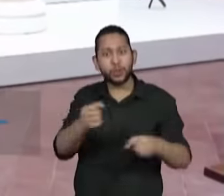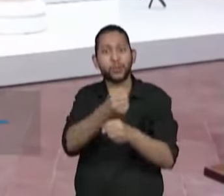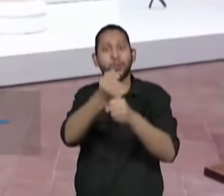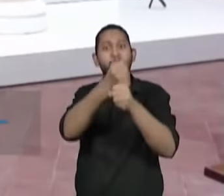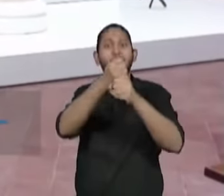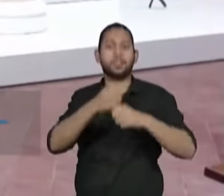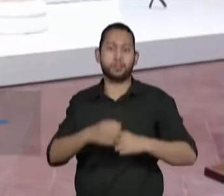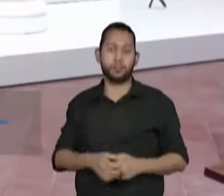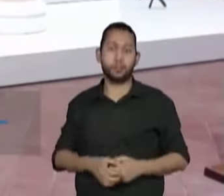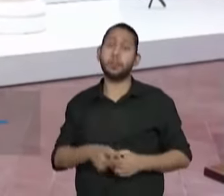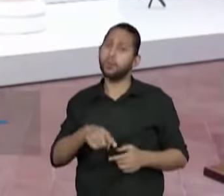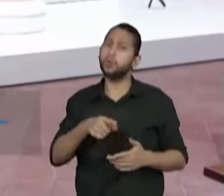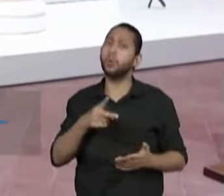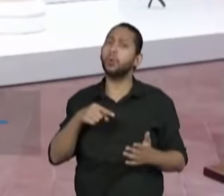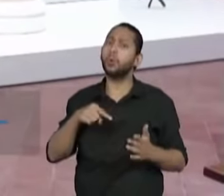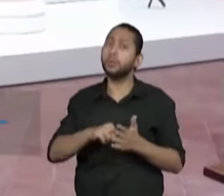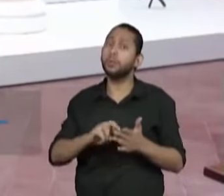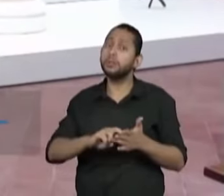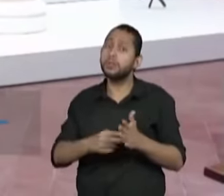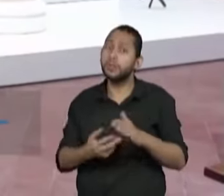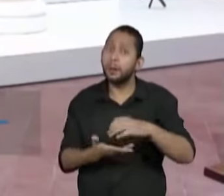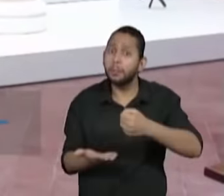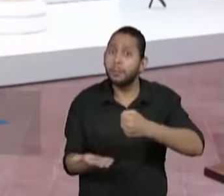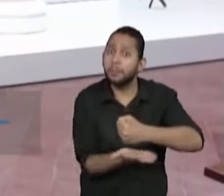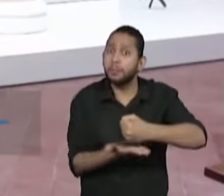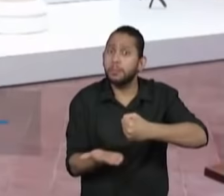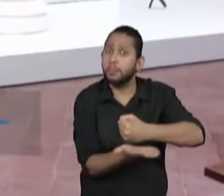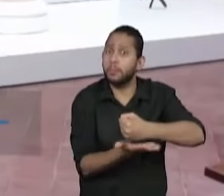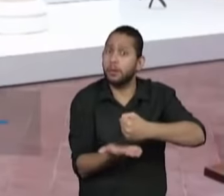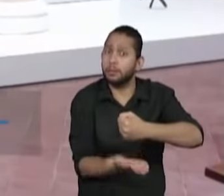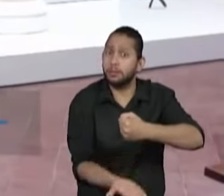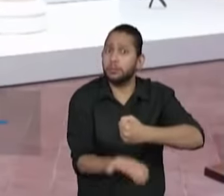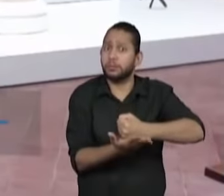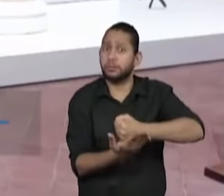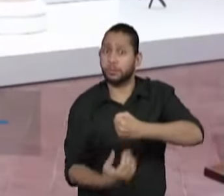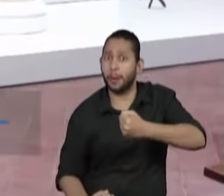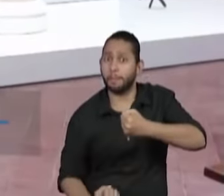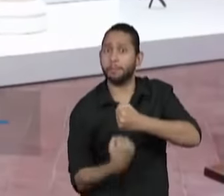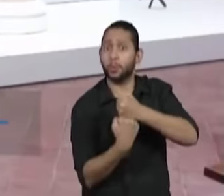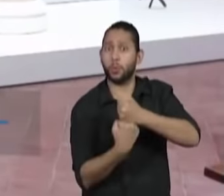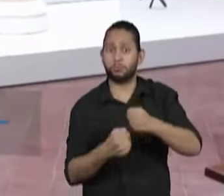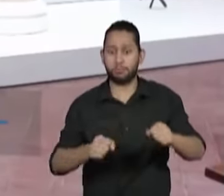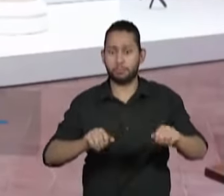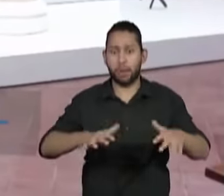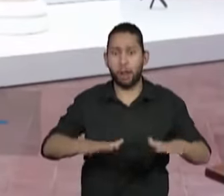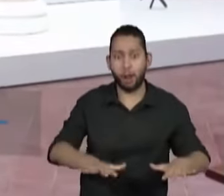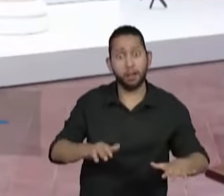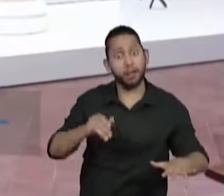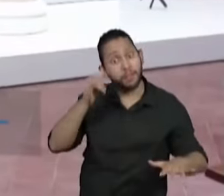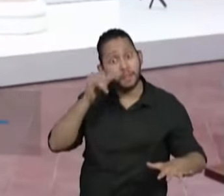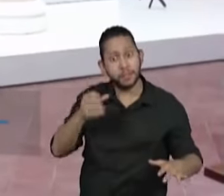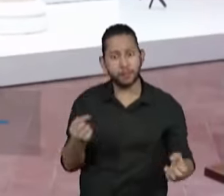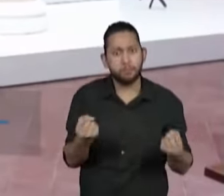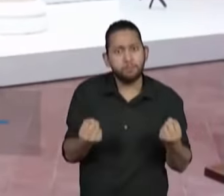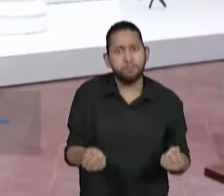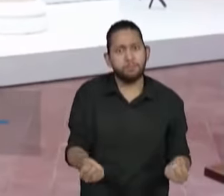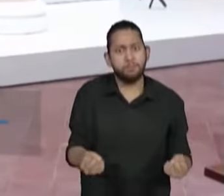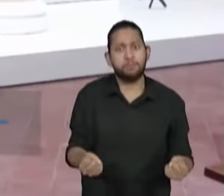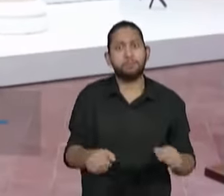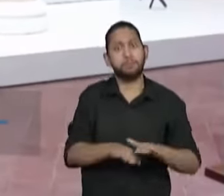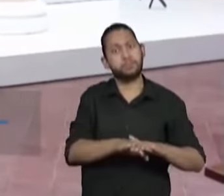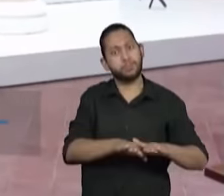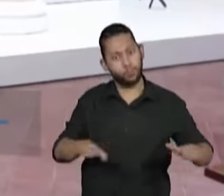Mas geralmente esse tipo de arco a gente aparece em fundações, ou seja, ele ajuda justamente a aliviar o peso desses pontos de